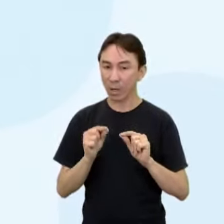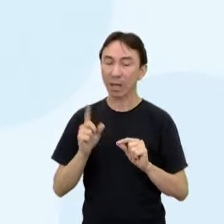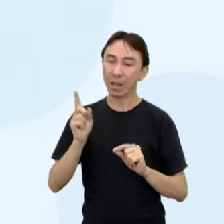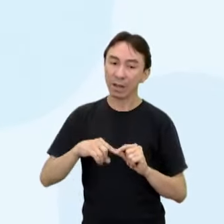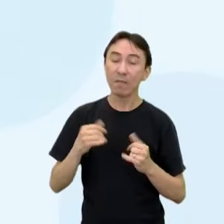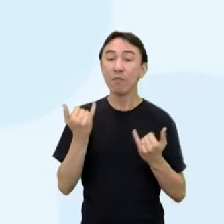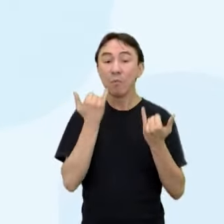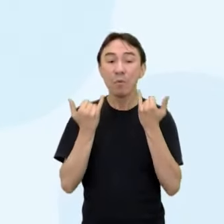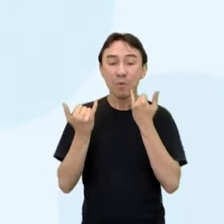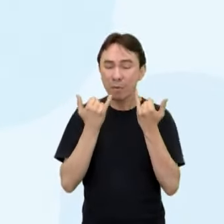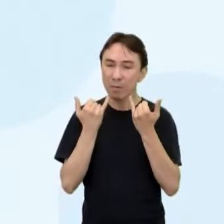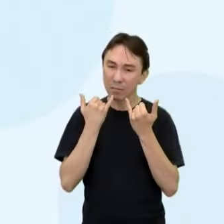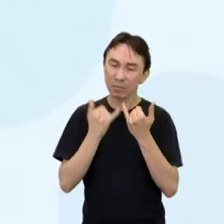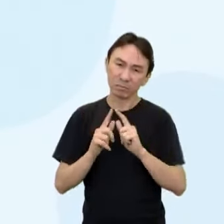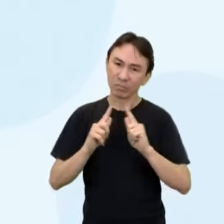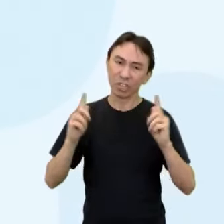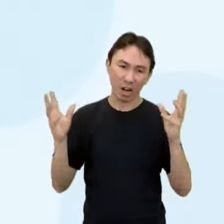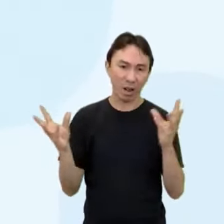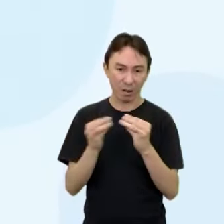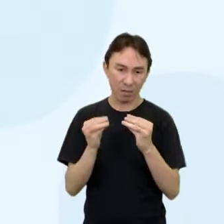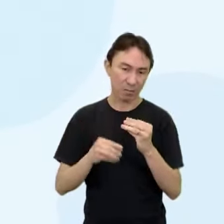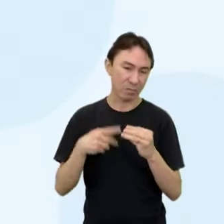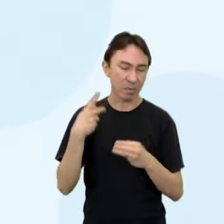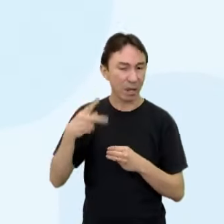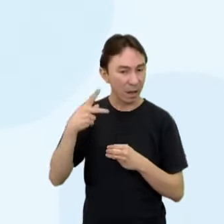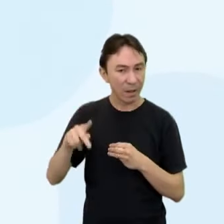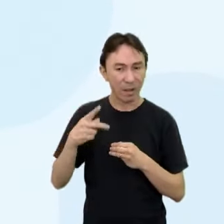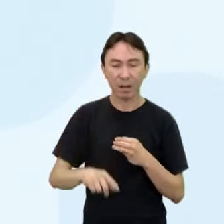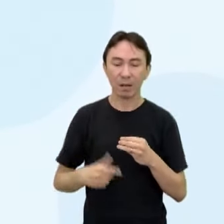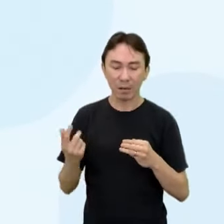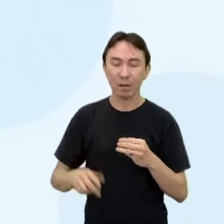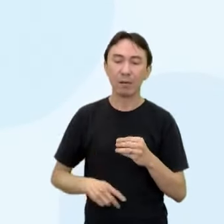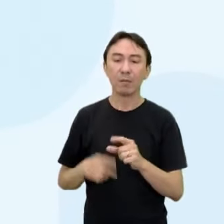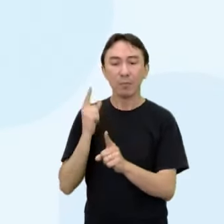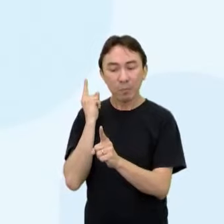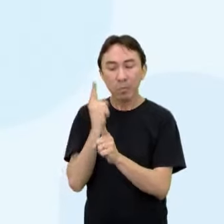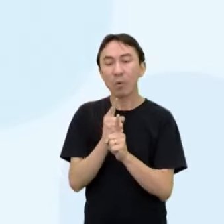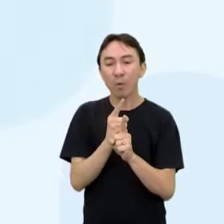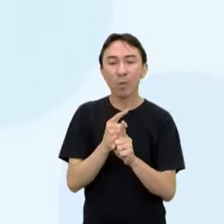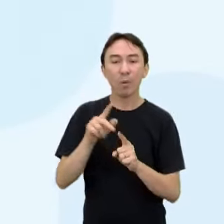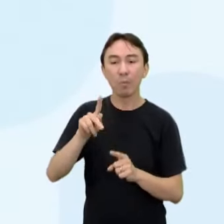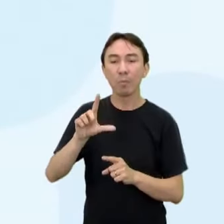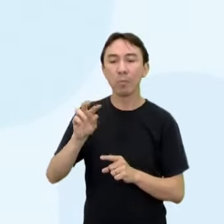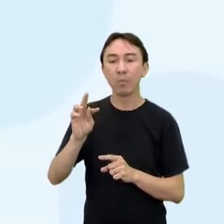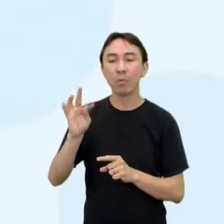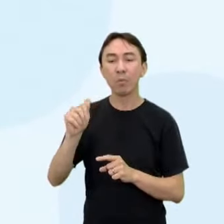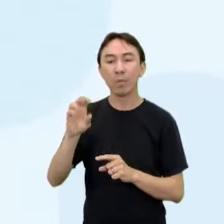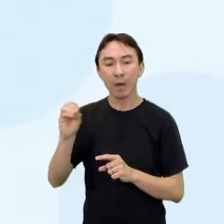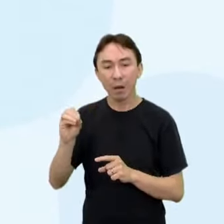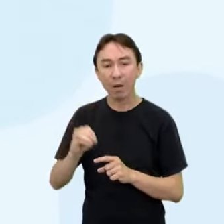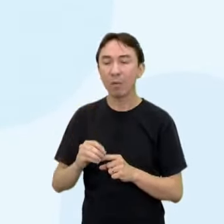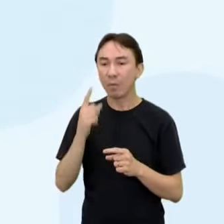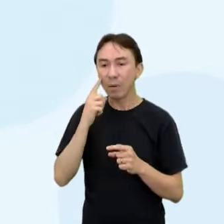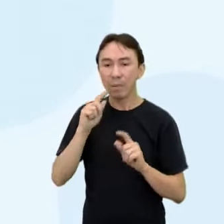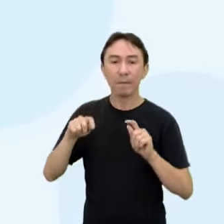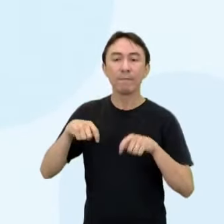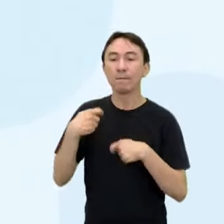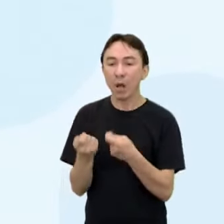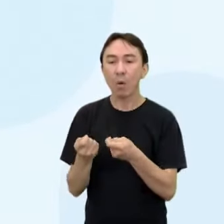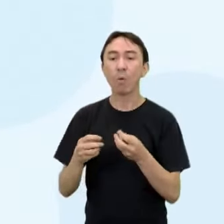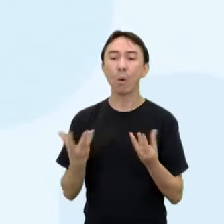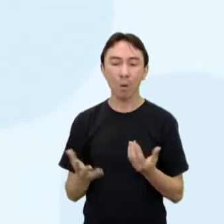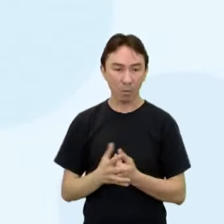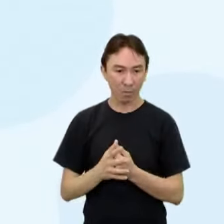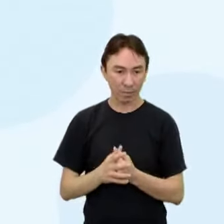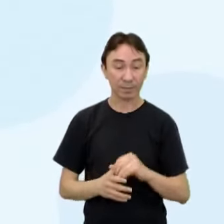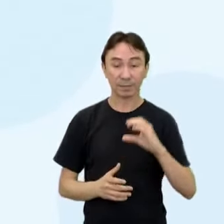informação geral sobre Plutão, do tipo de quando ele foi descoberto e a sua classificação. Letter C.